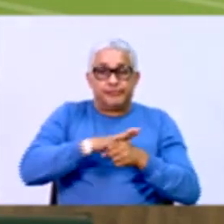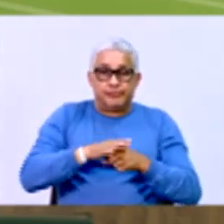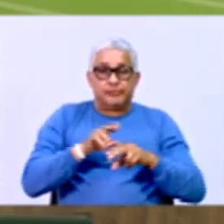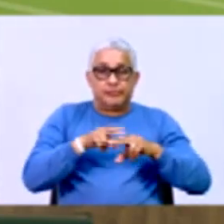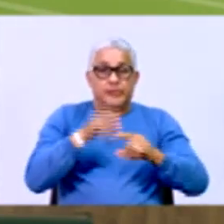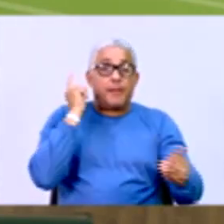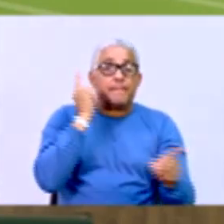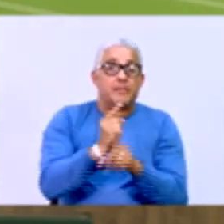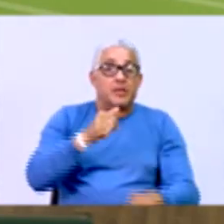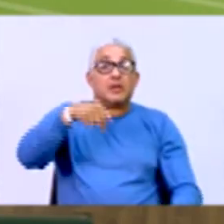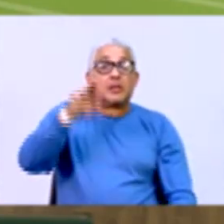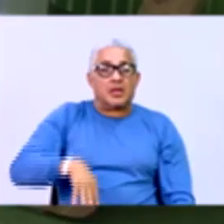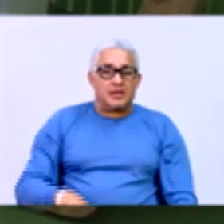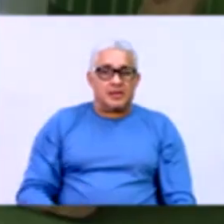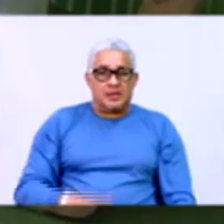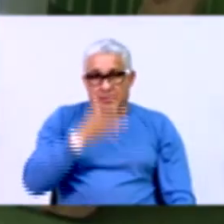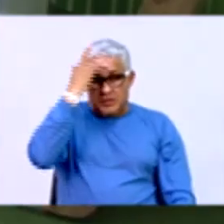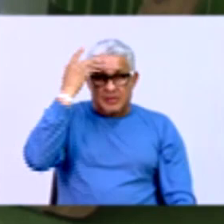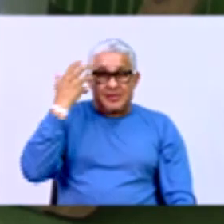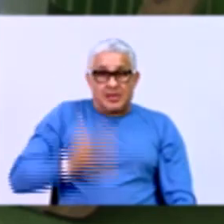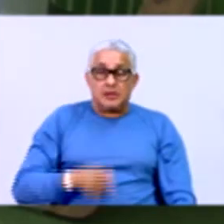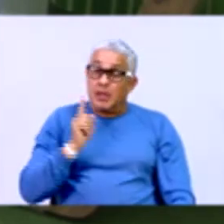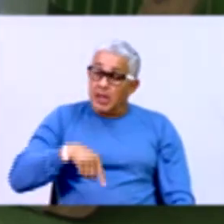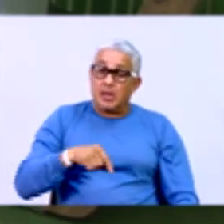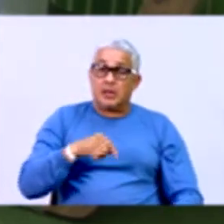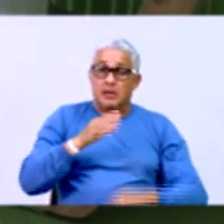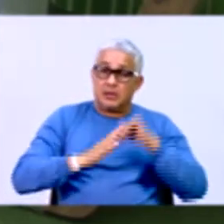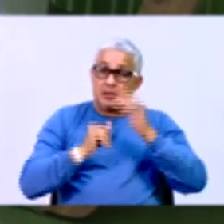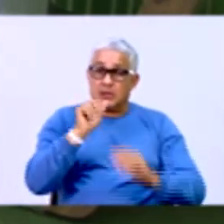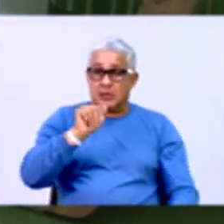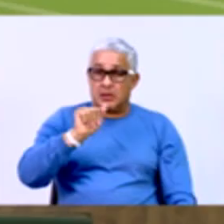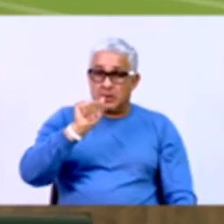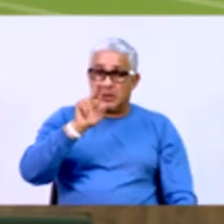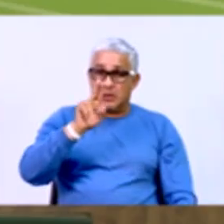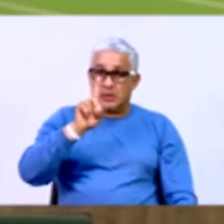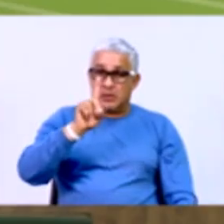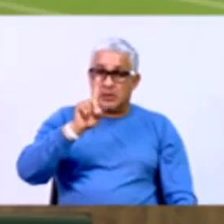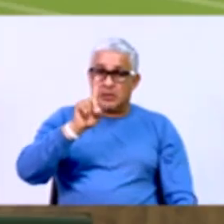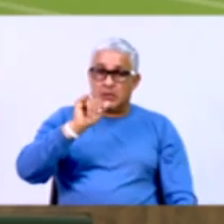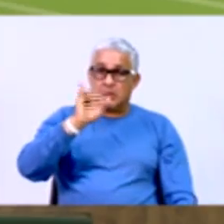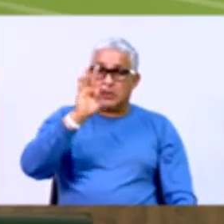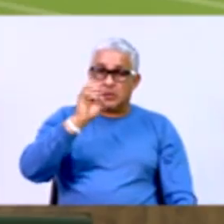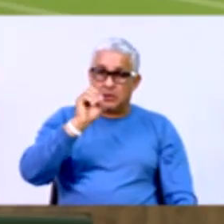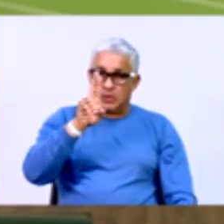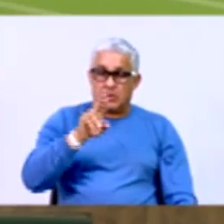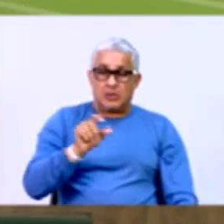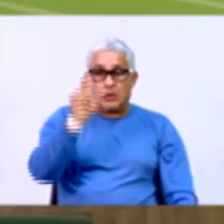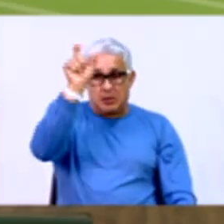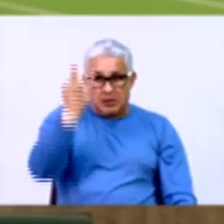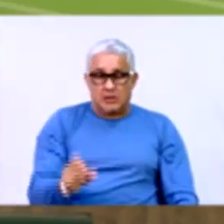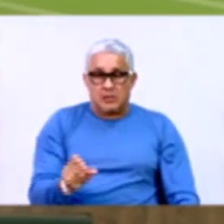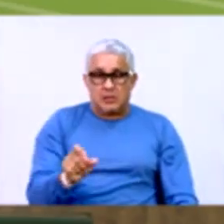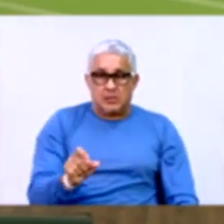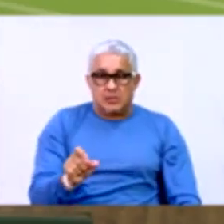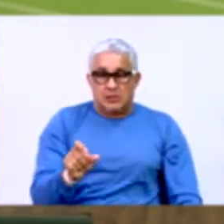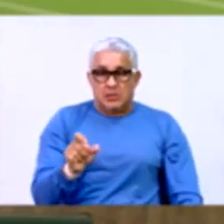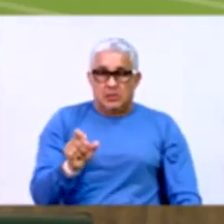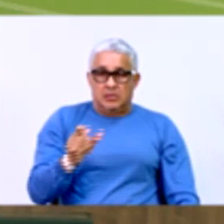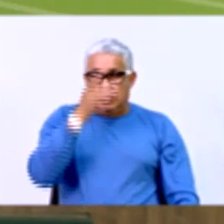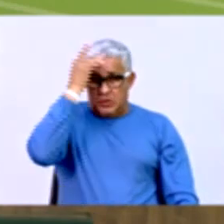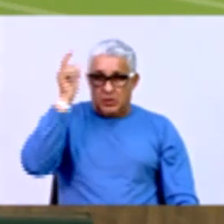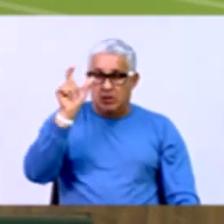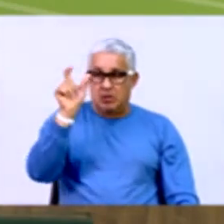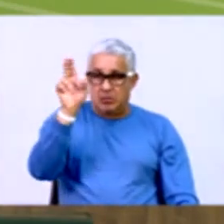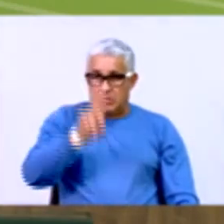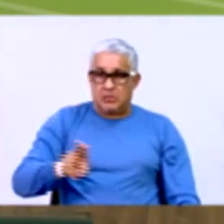Quem foi o chato? Foi o auditor. O auditor que chegou lá, olha, usuário tal, e a